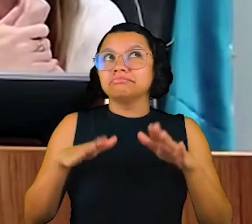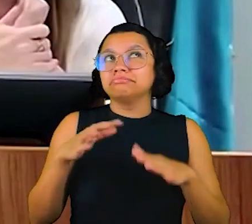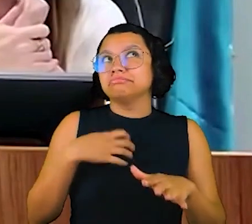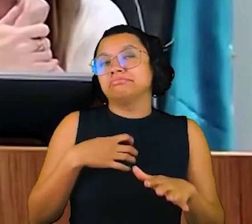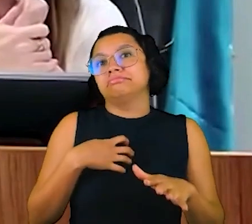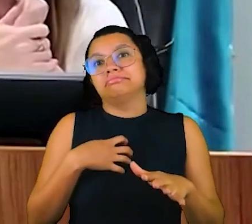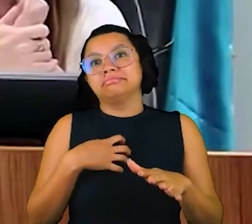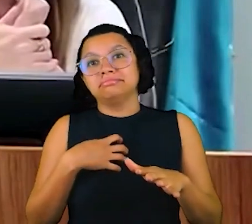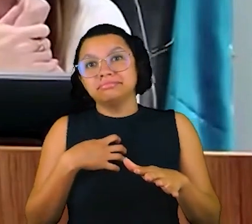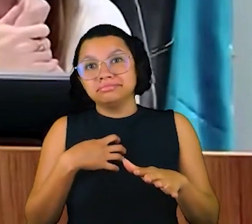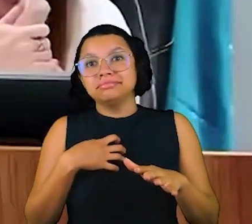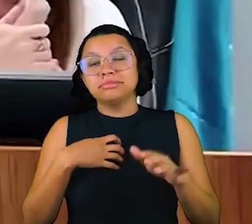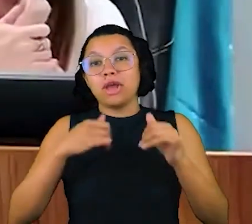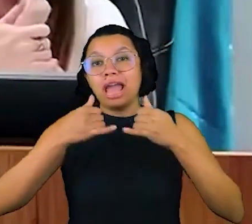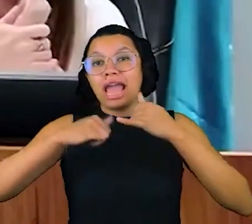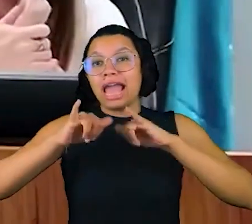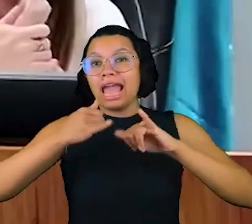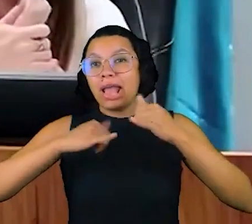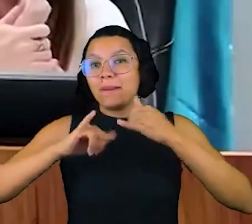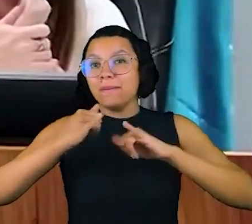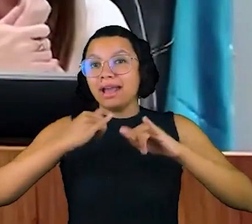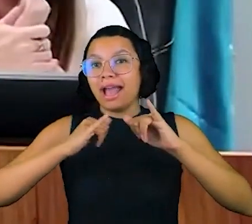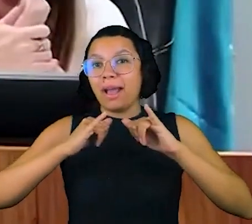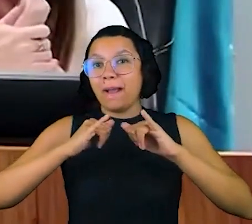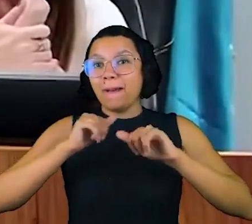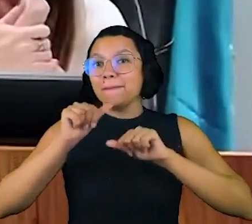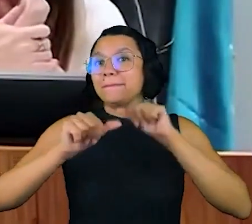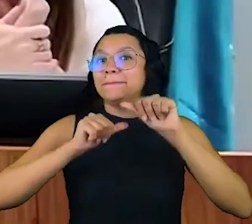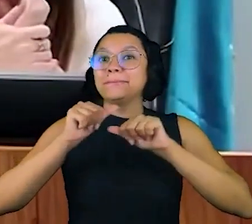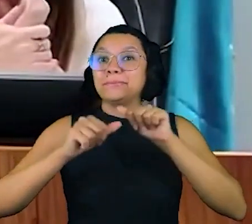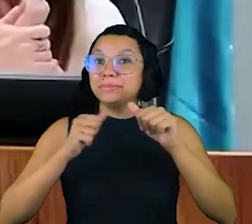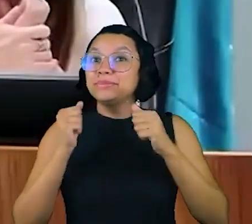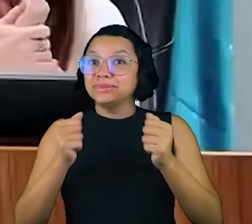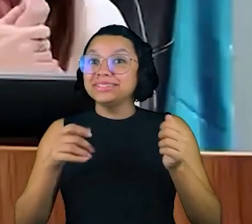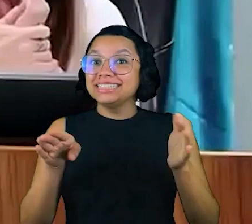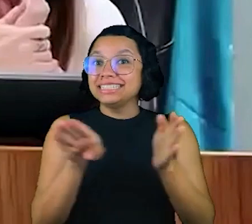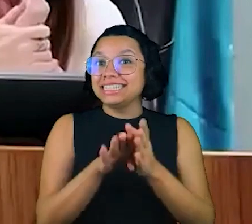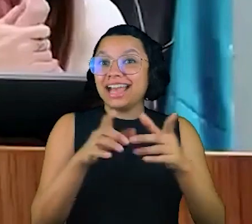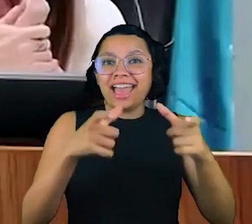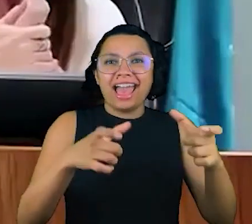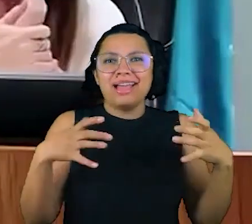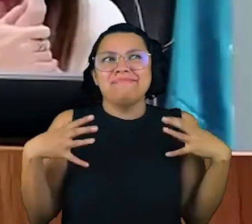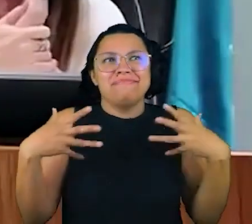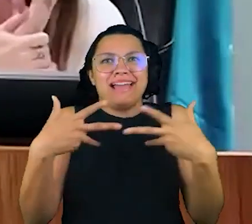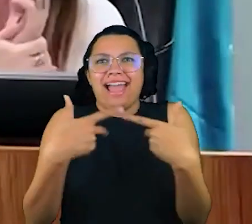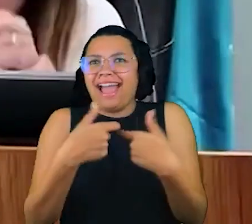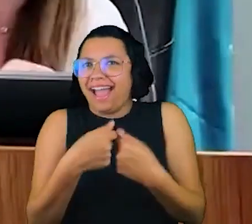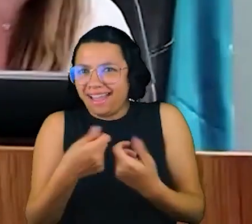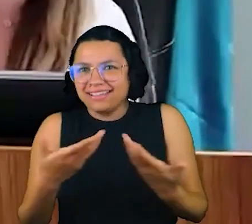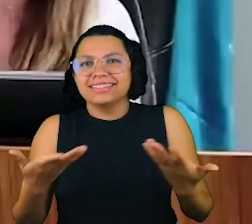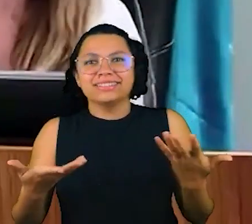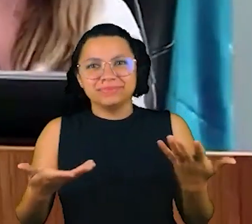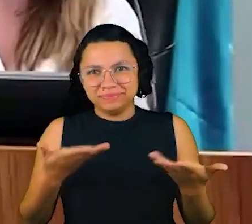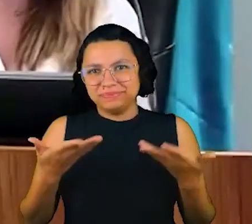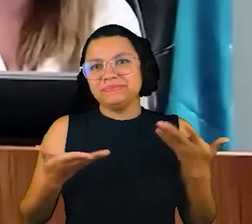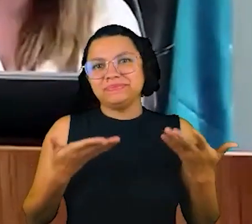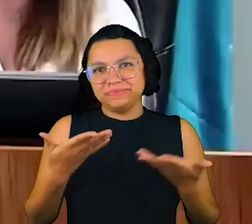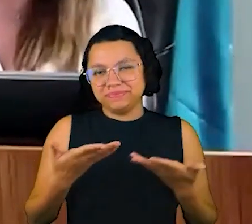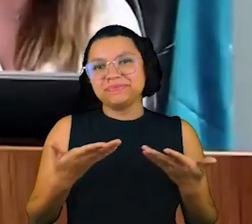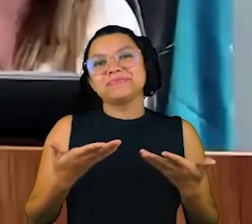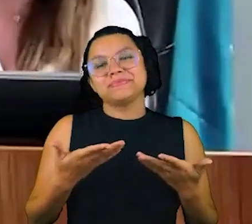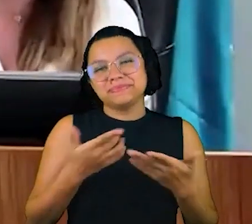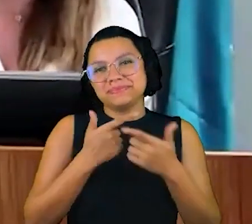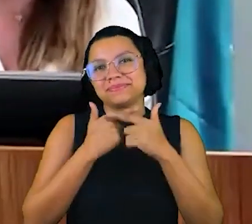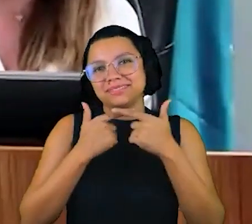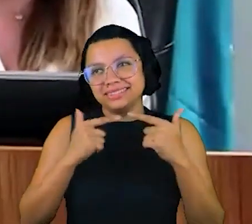estivermos, de alguma forma, quimicamente alterados, nós podemos chegar em lugares maravilhosos, inclusive,